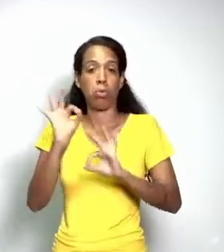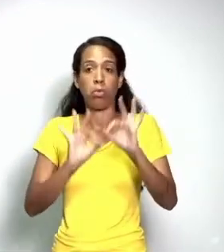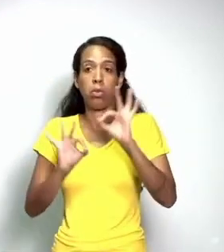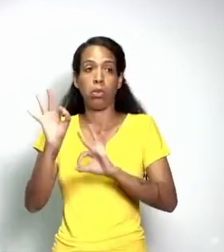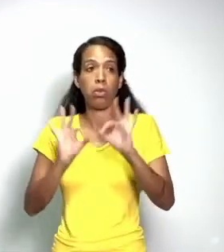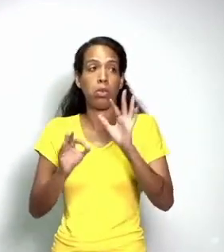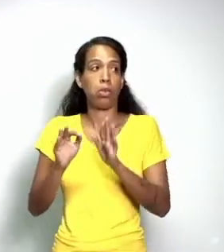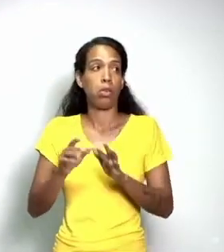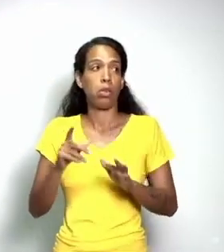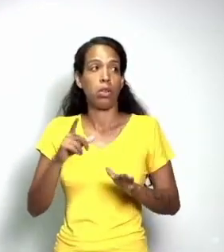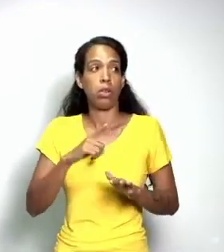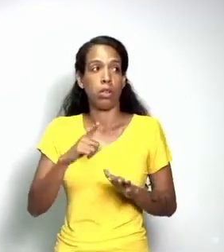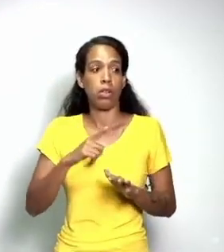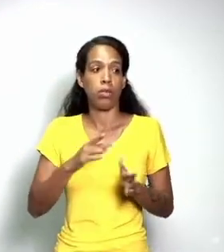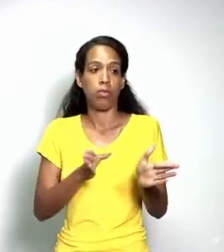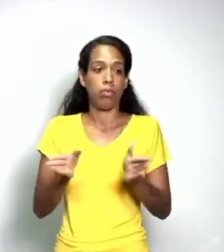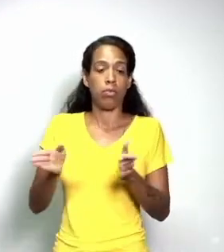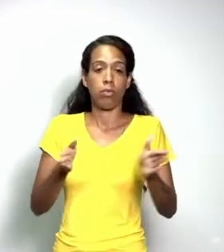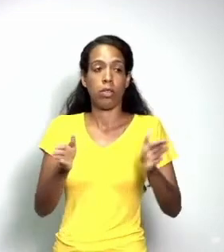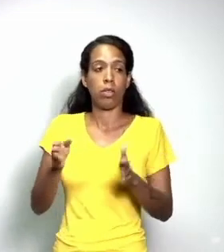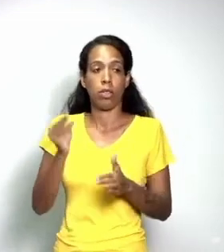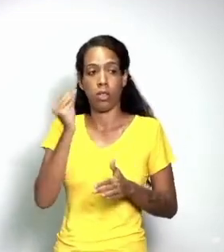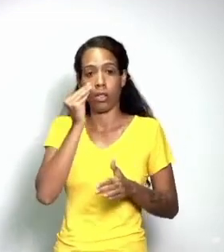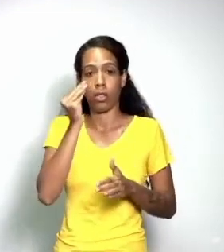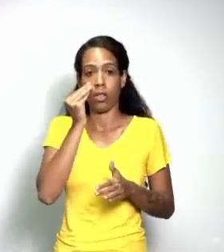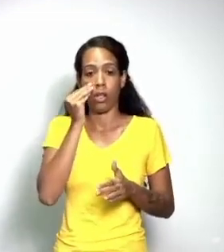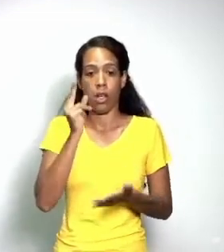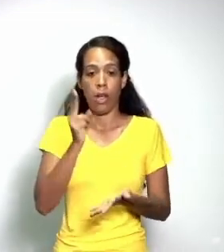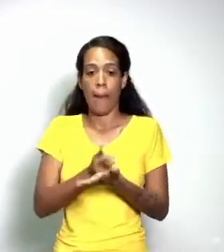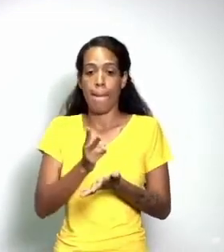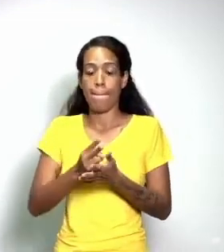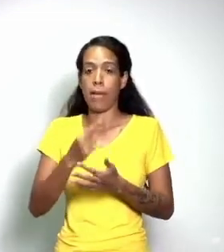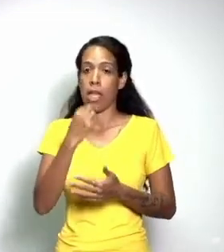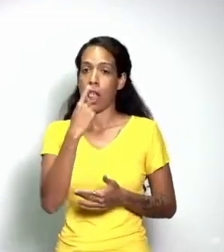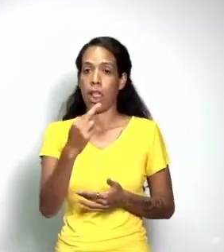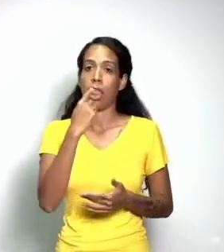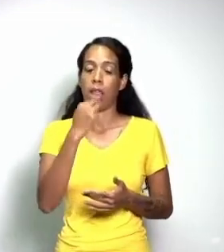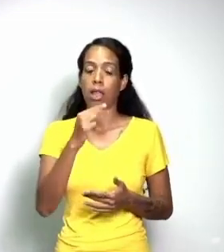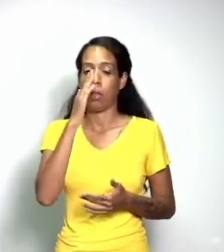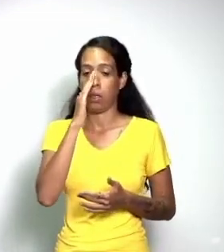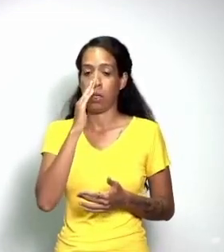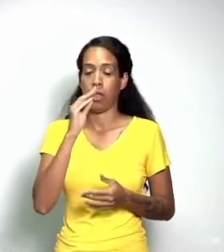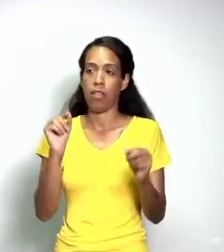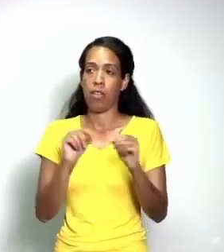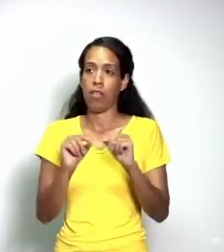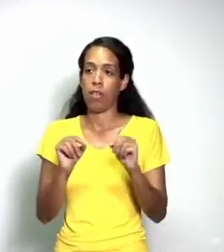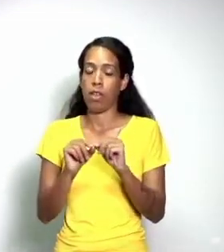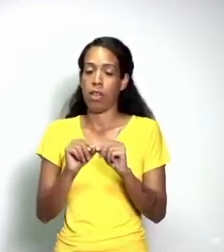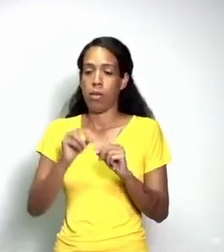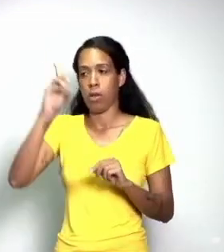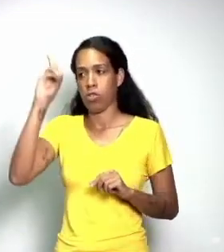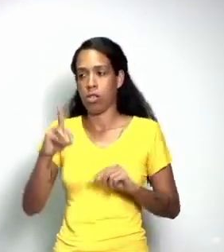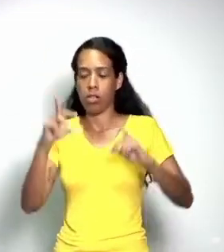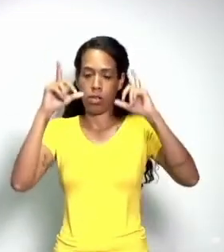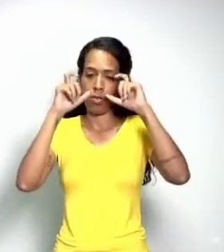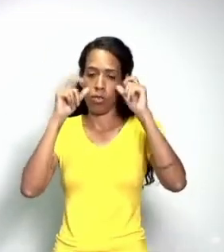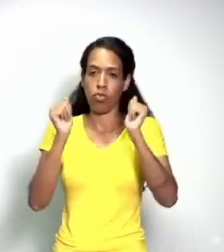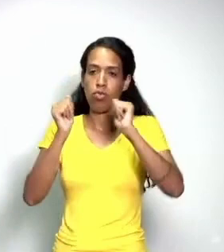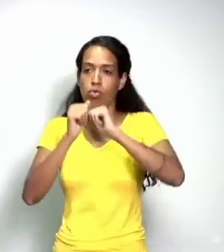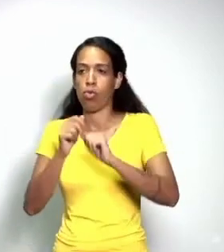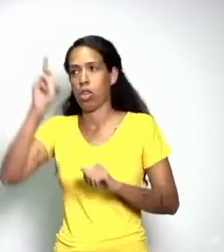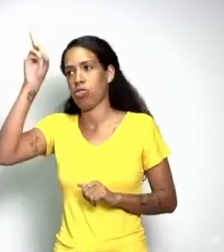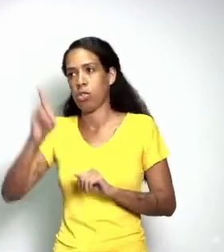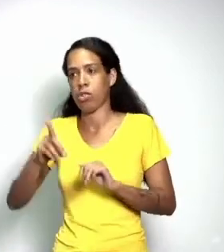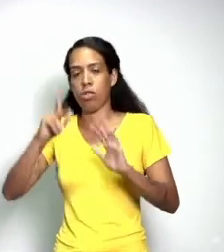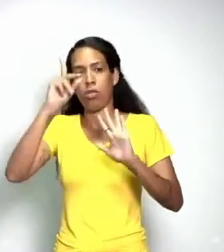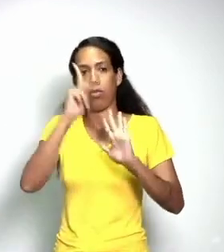operações seguindo esse alinhamento, né? Tentando manter essa mesma linguagem que foi criada pela direção de foto junto com a direção do